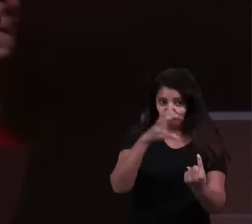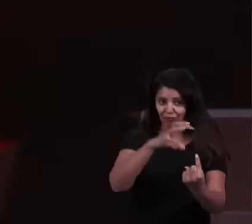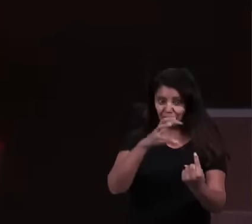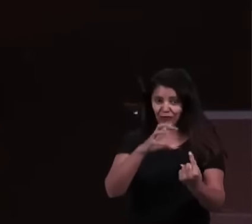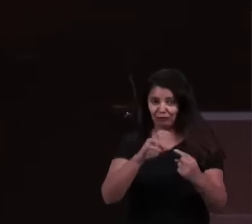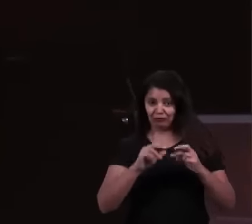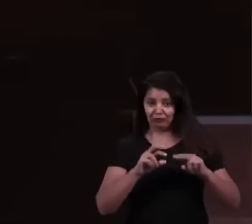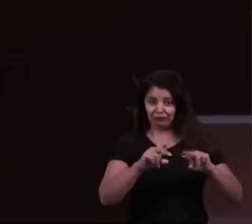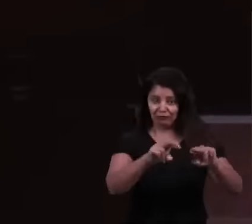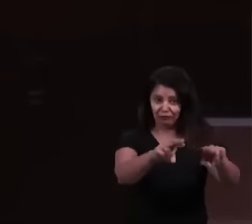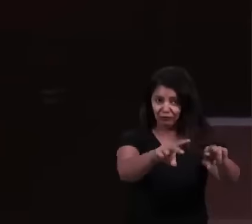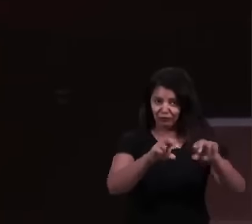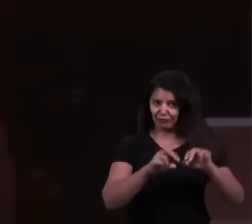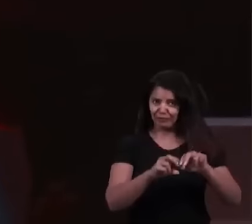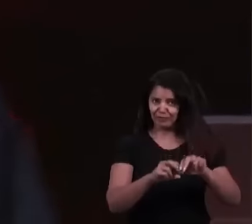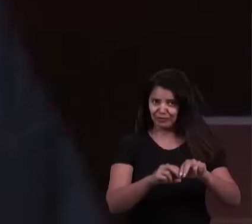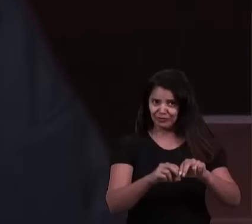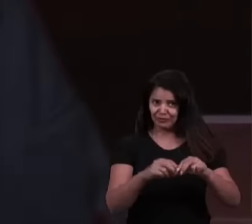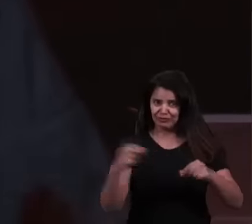torre está caindo?